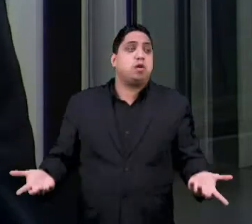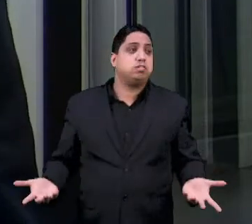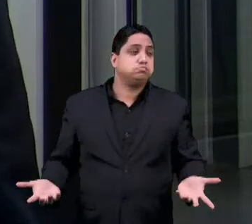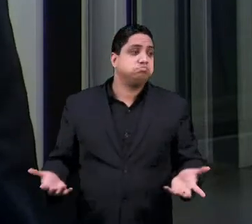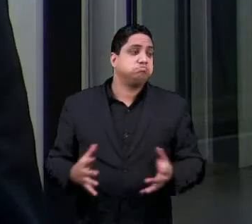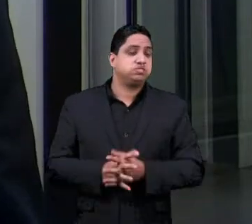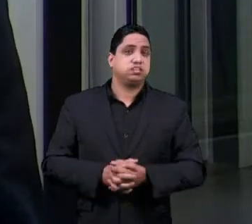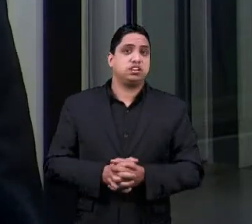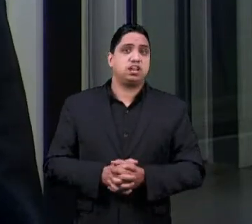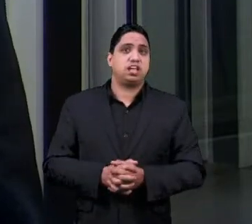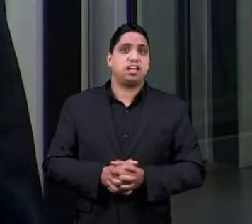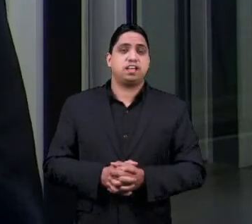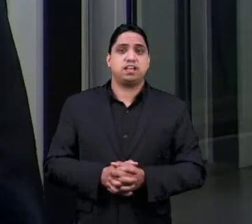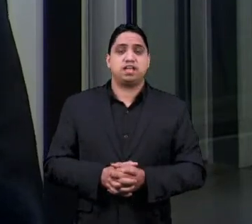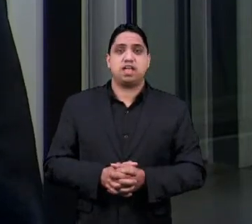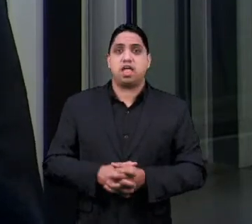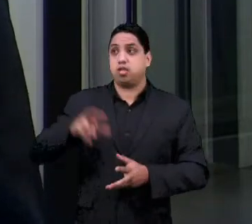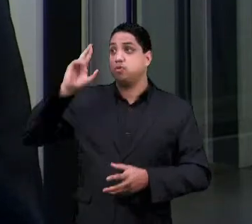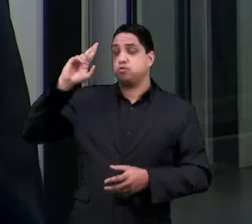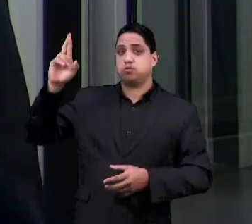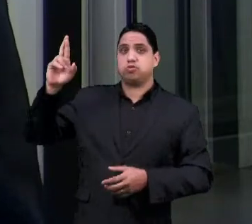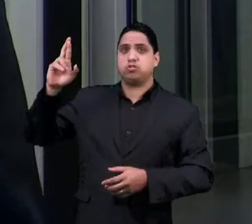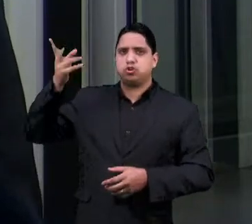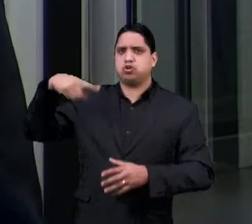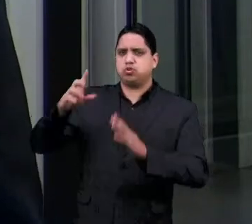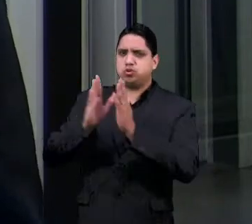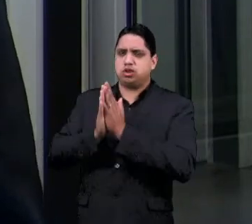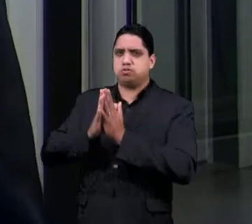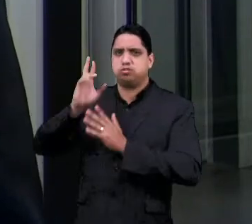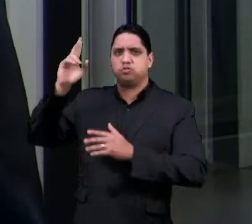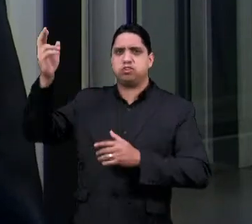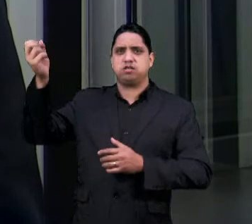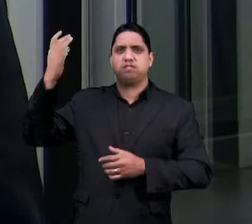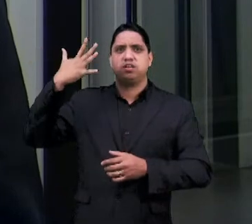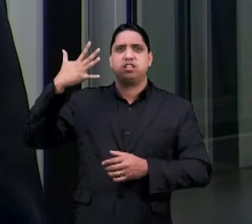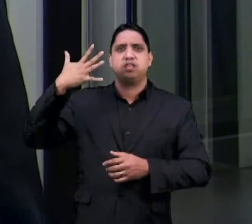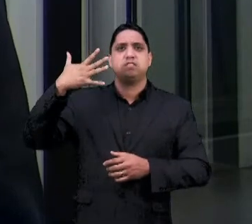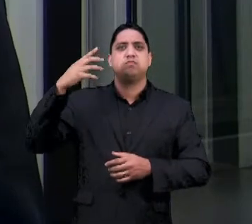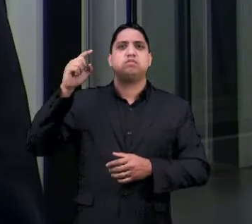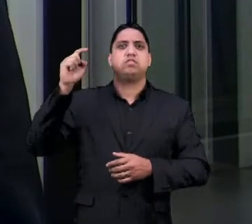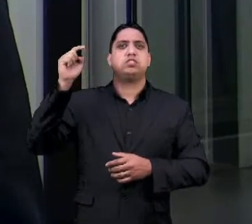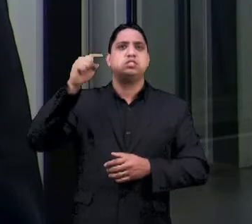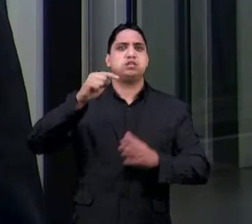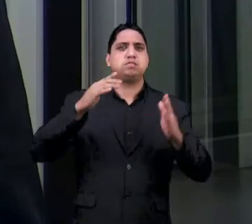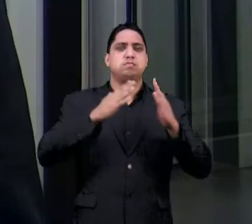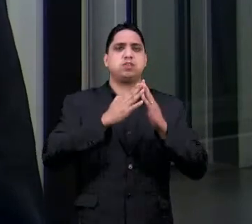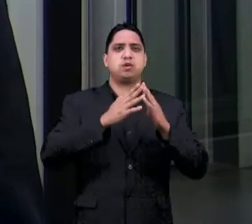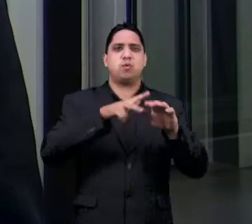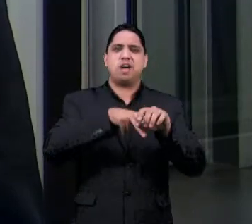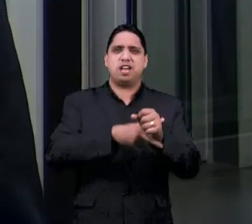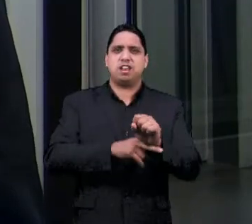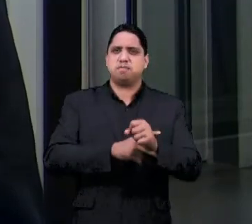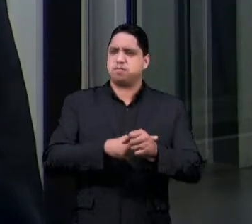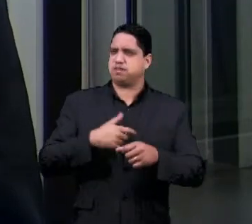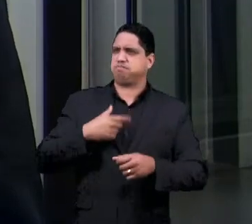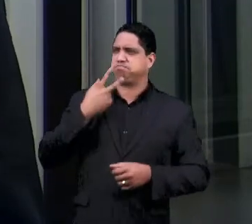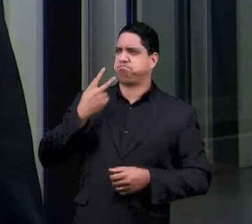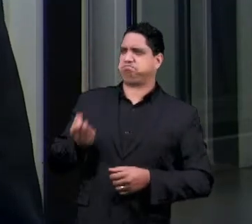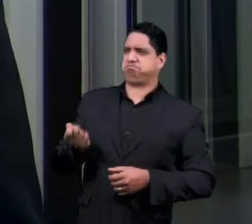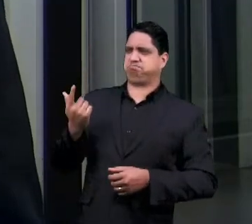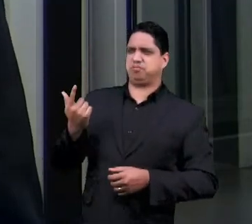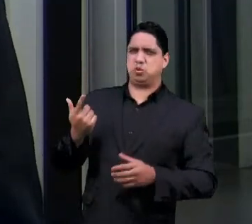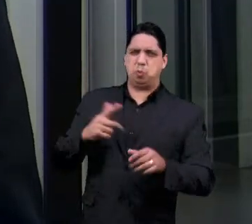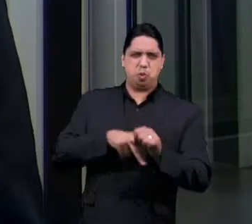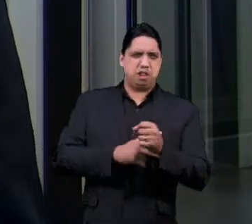Betinho. Aí o Senhor, nós orando, o Senhor deu uma revelação: vocês vão para Guarapari. Eu falei: mas rapaz, Guarapari, não estava